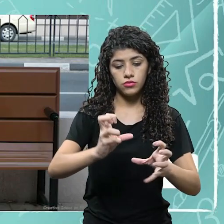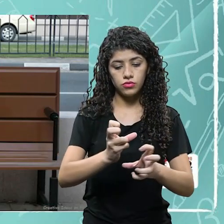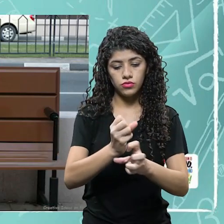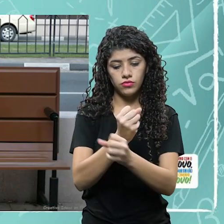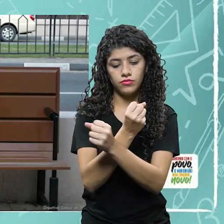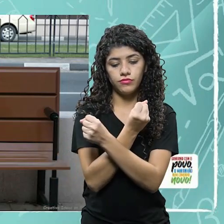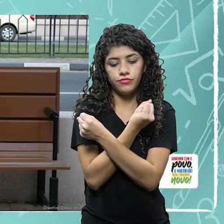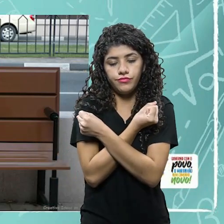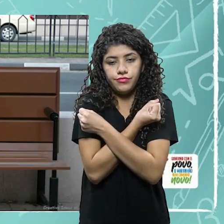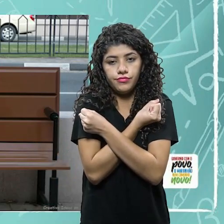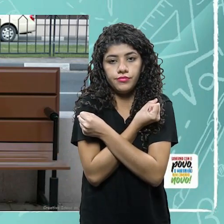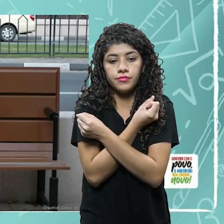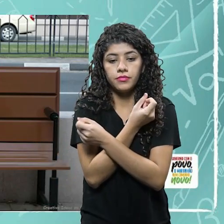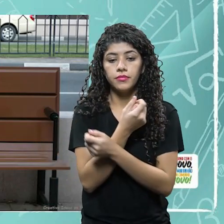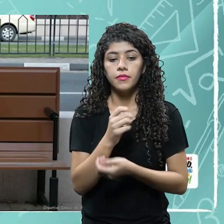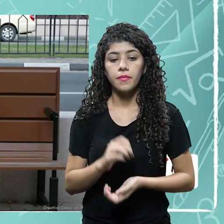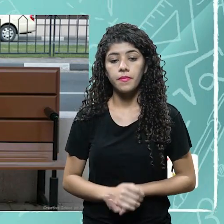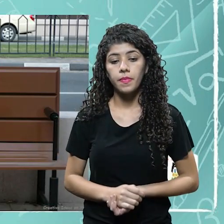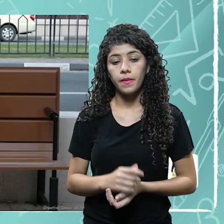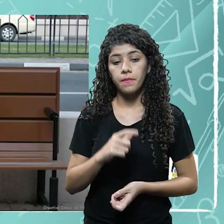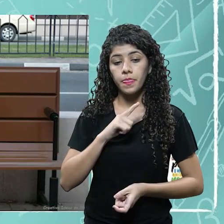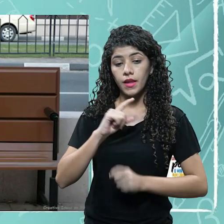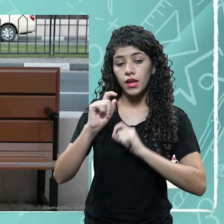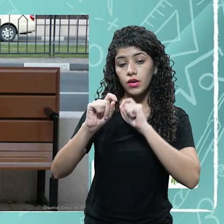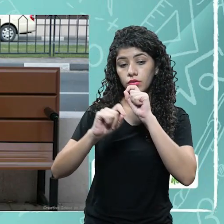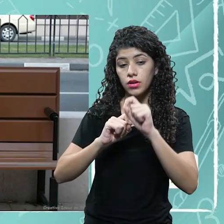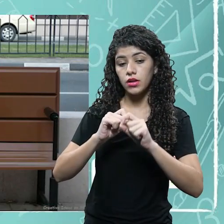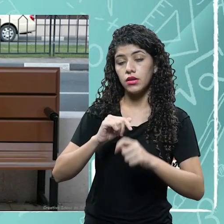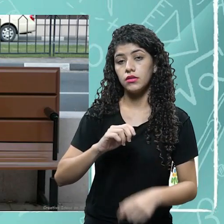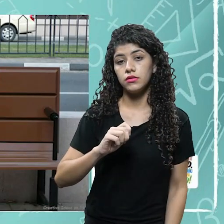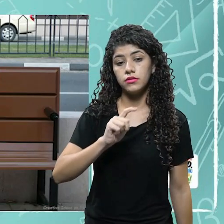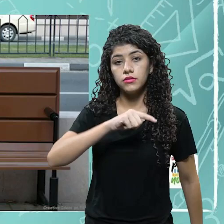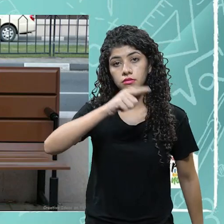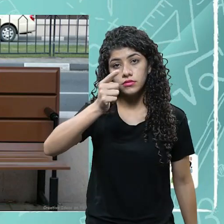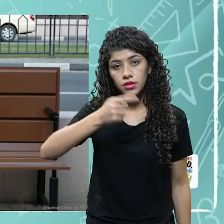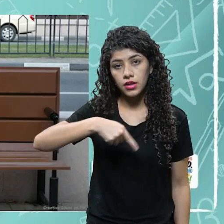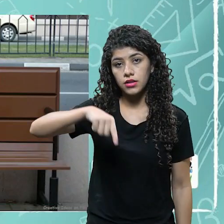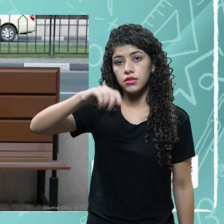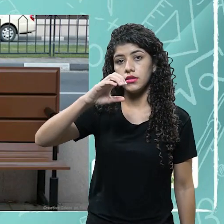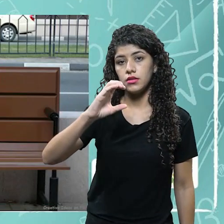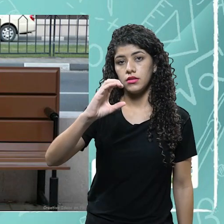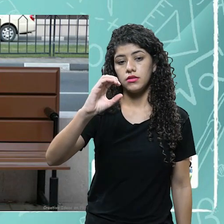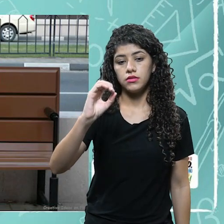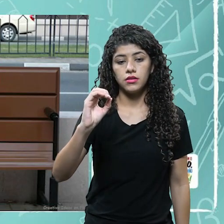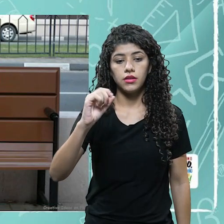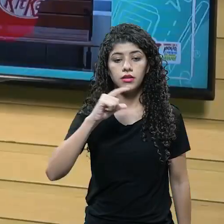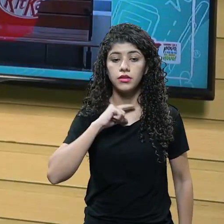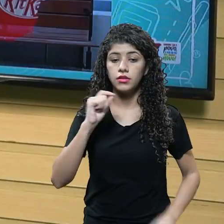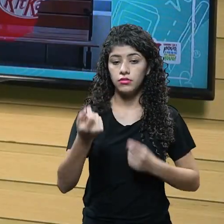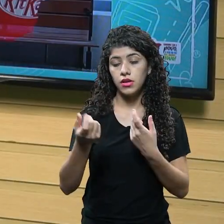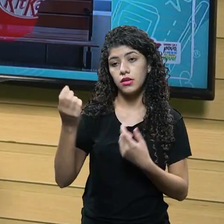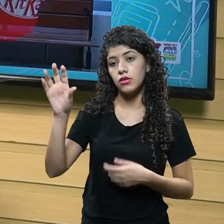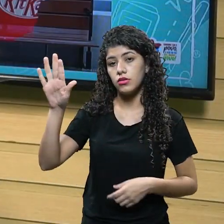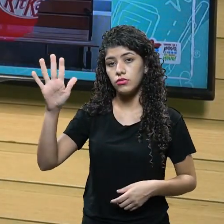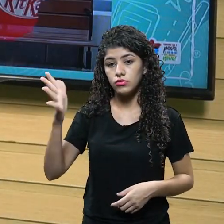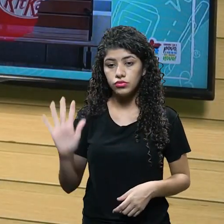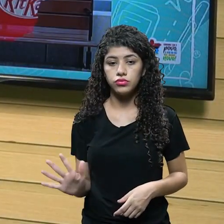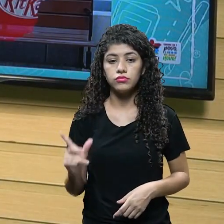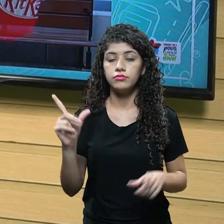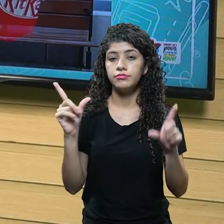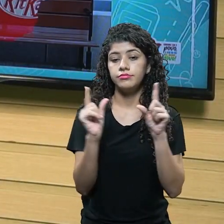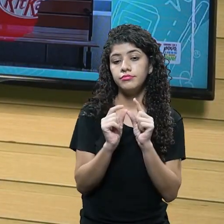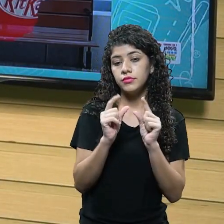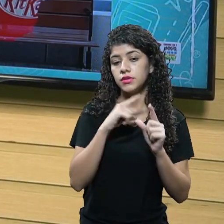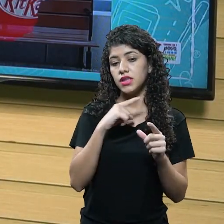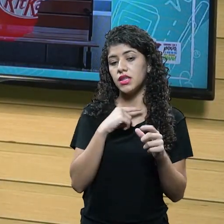cobra, onde no meio da imagem tem a propaganda de um zoológico. Então vocês podem ver que é baixo custo. Não foi feito grandes